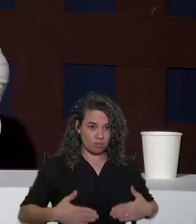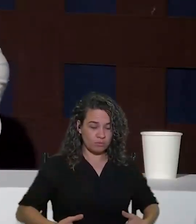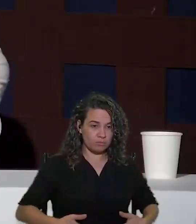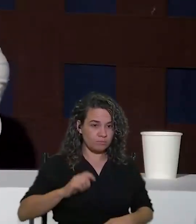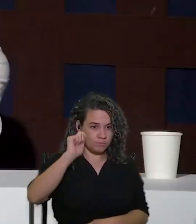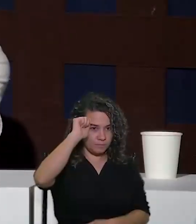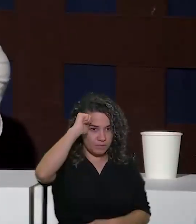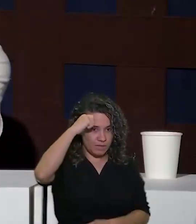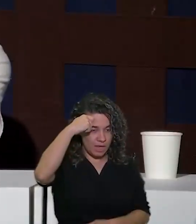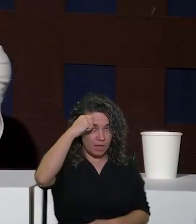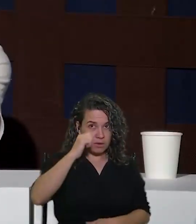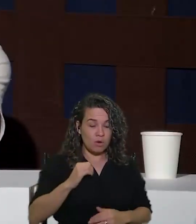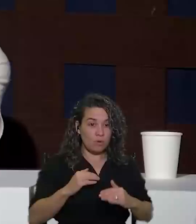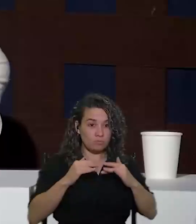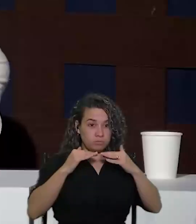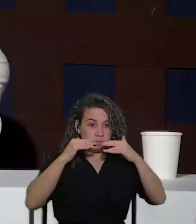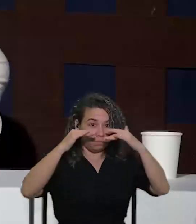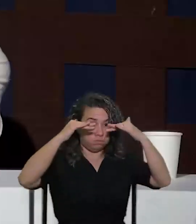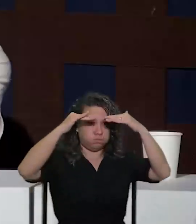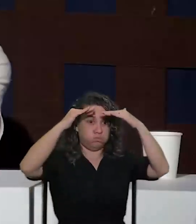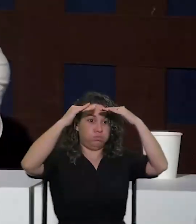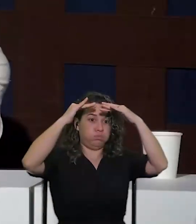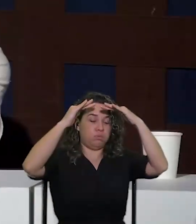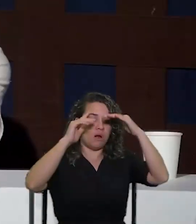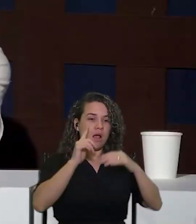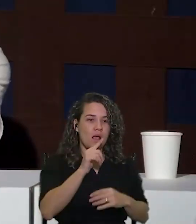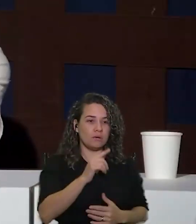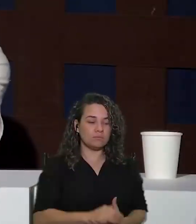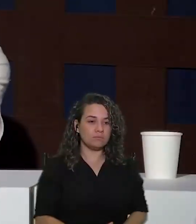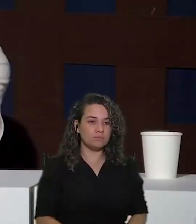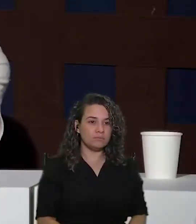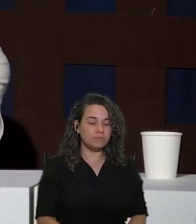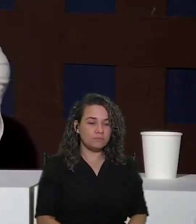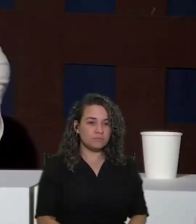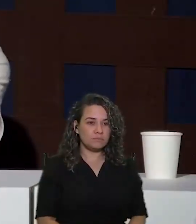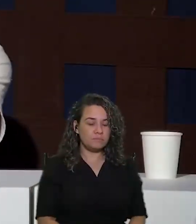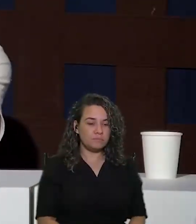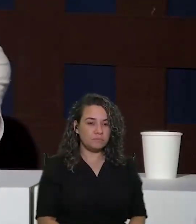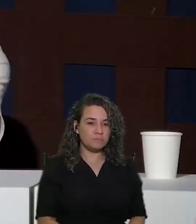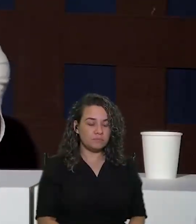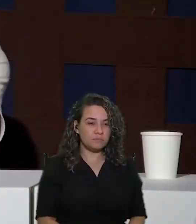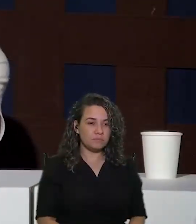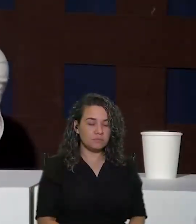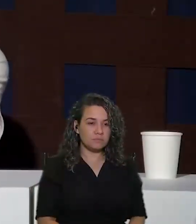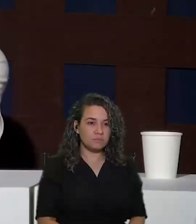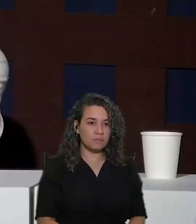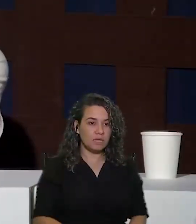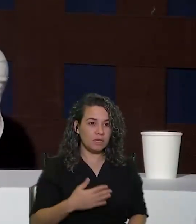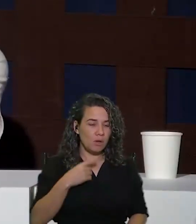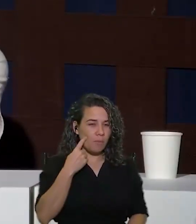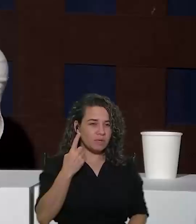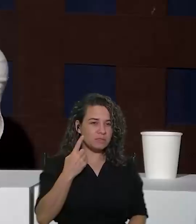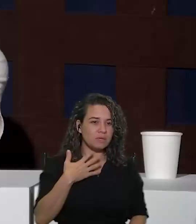né, e que, ao longo dos meus estudos, né, sobre a diáspora,